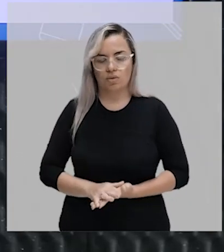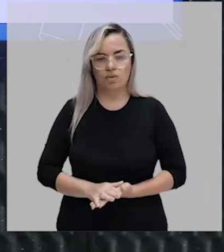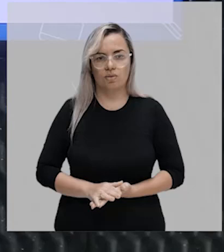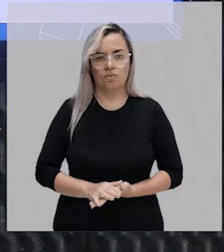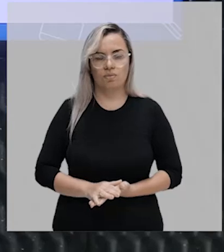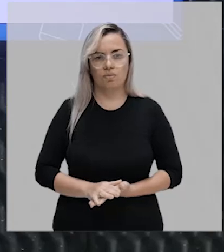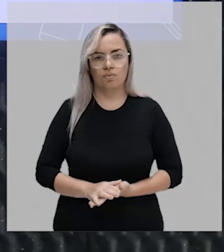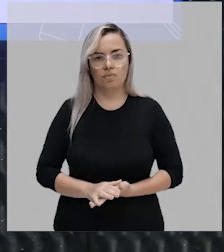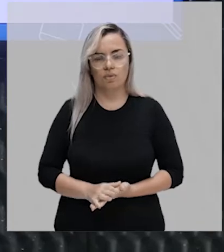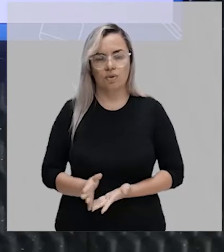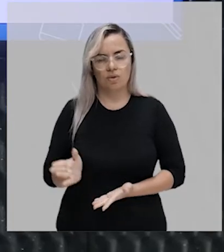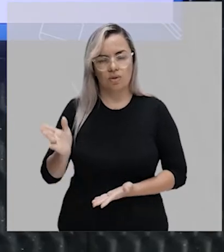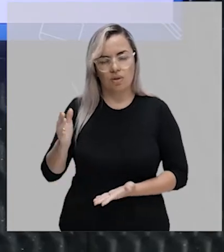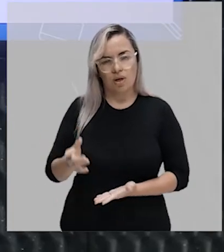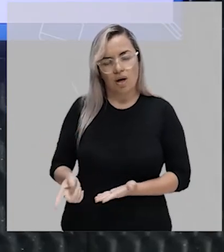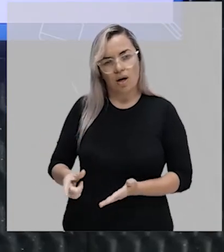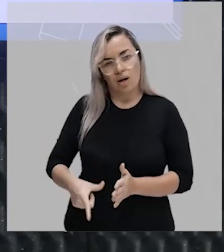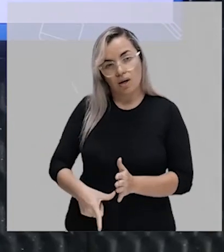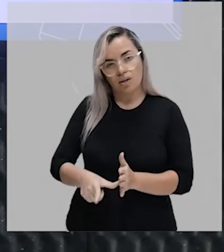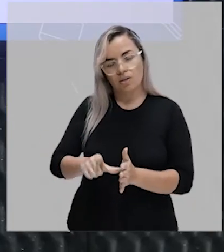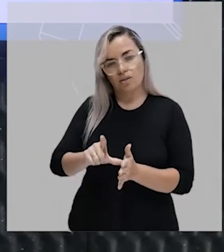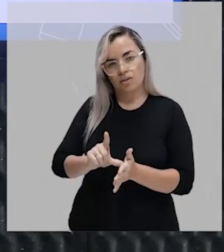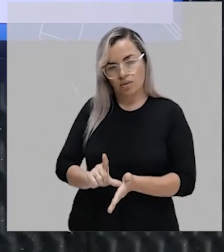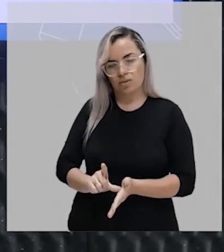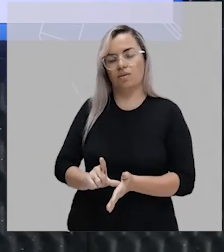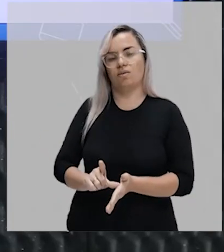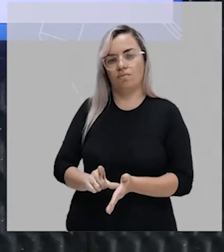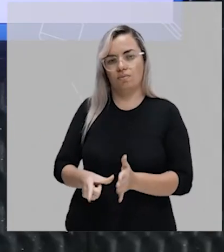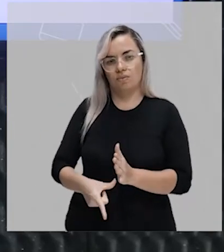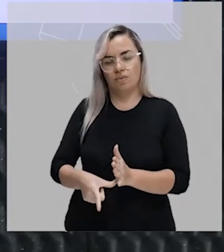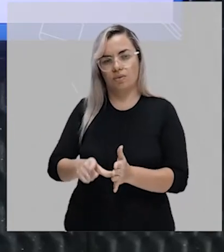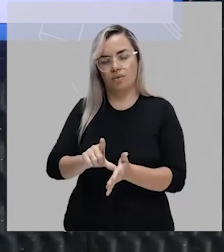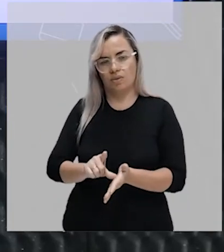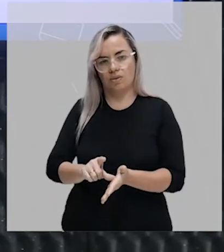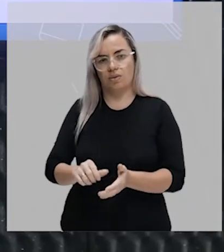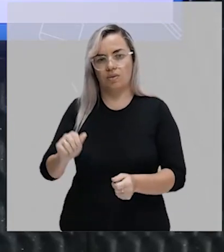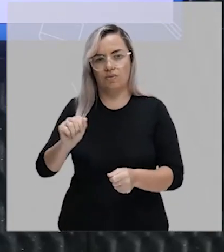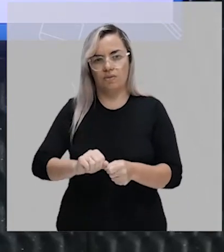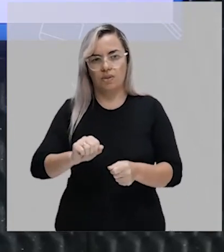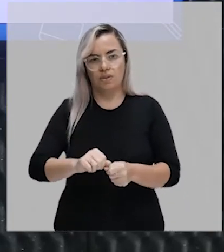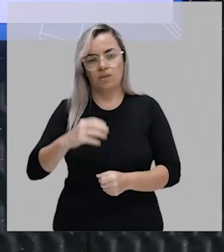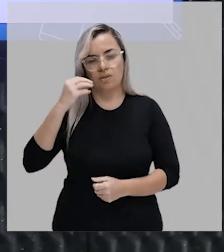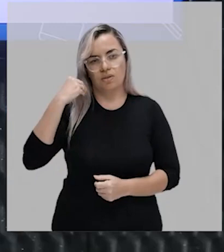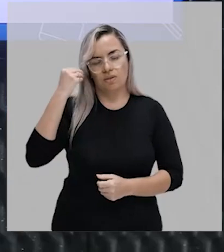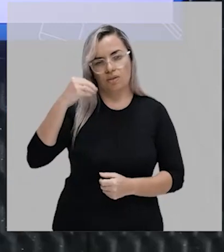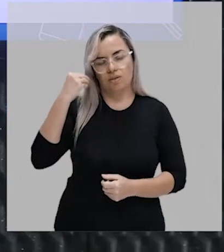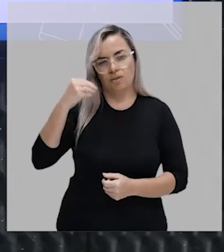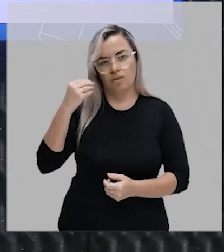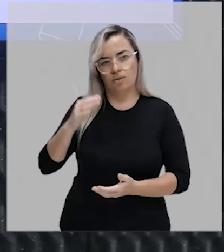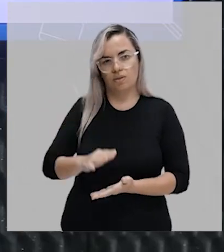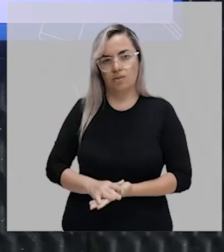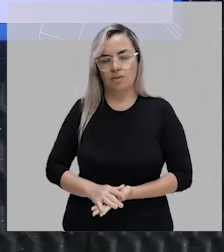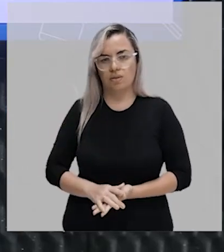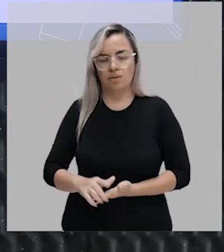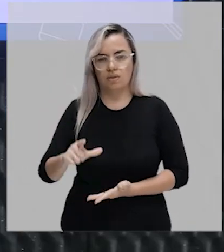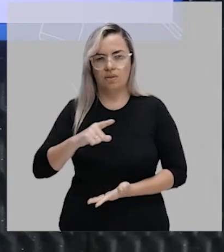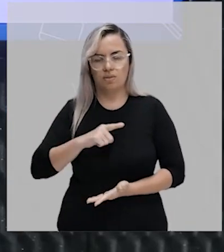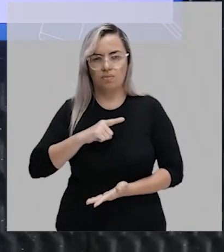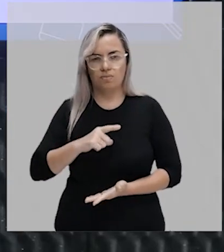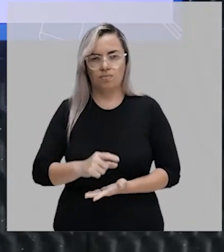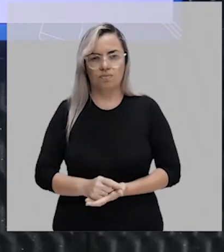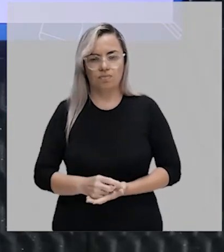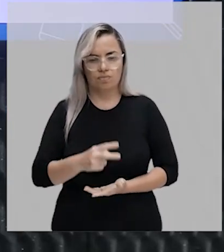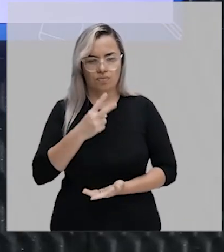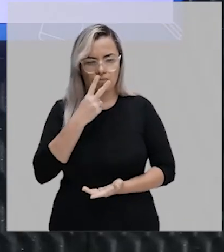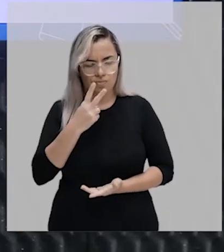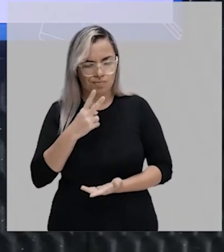Aliás, vou voltar só um pouquinho antes, tá? Antes de você fazer essa experimentação, você deduz, que é a